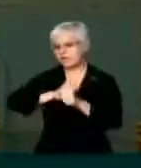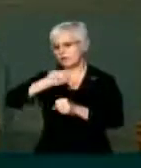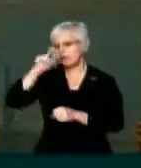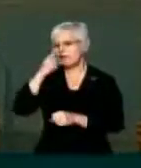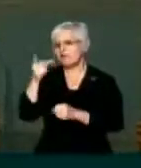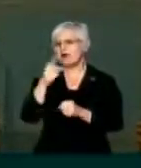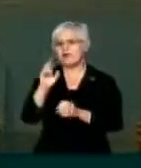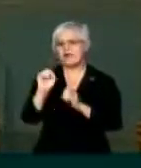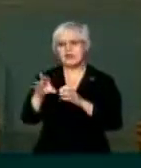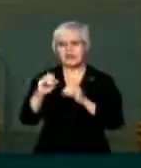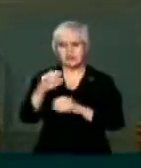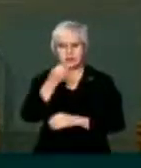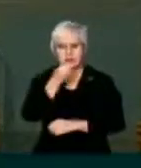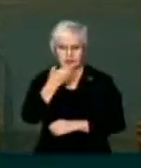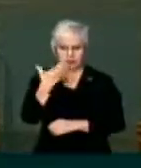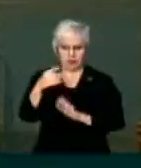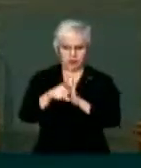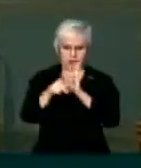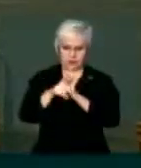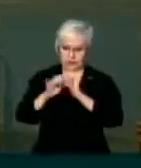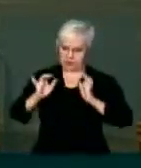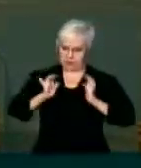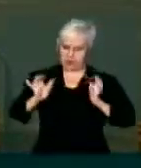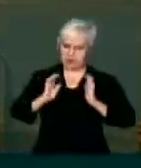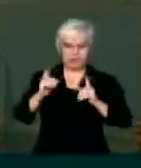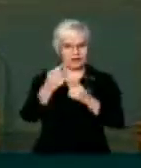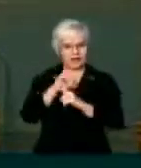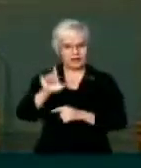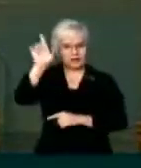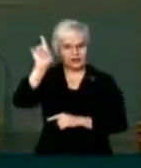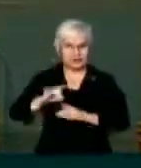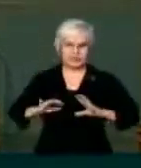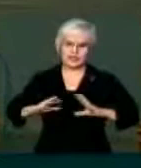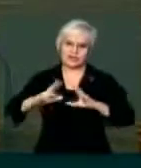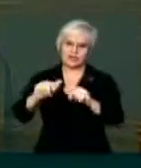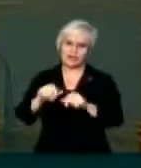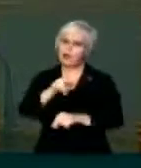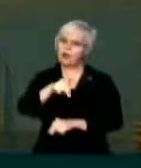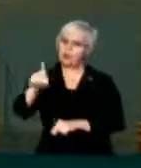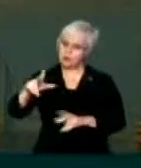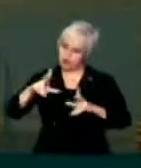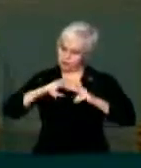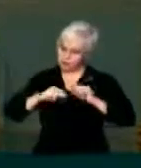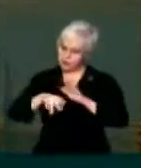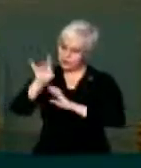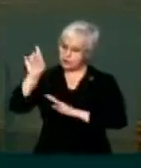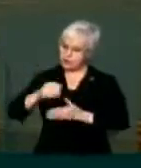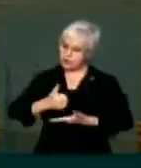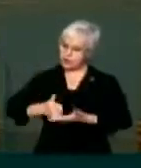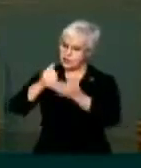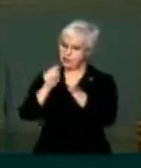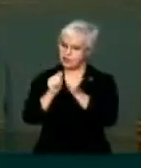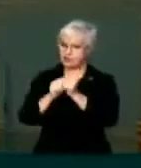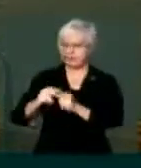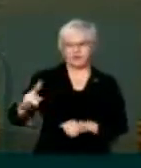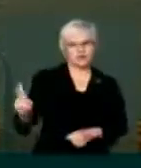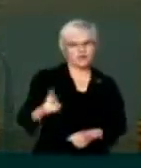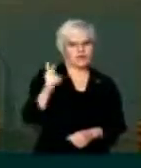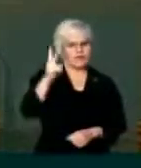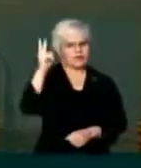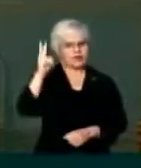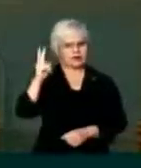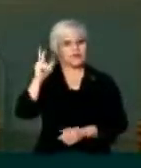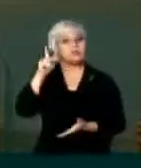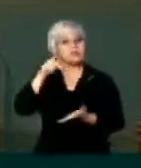a educação não é um bem da elite, é um direito de todos. O professor merece seus direitos elevados a um patamar de valorização.